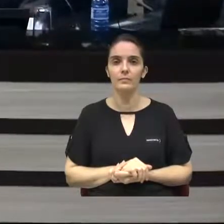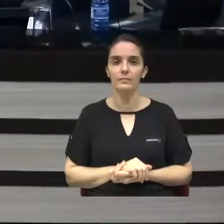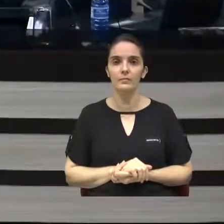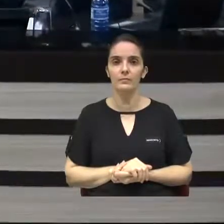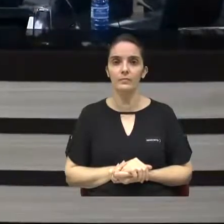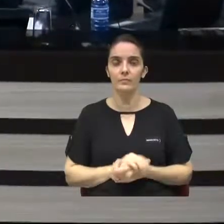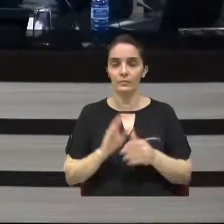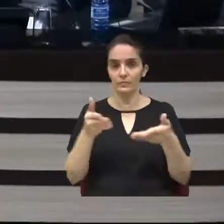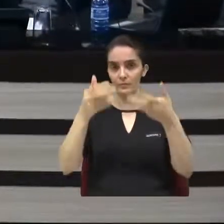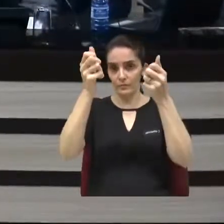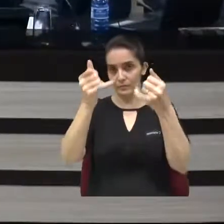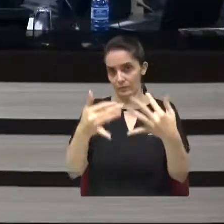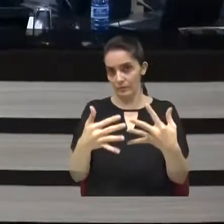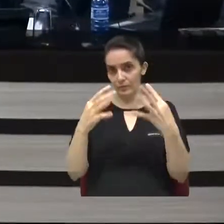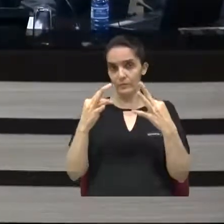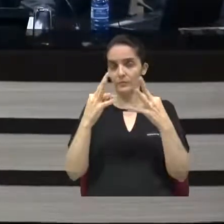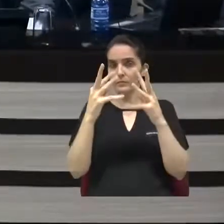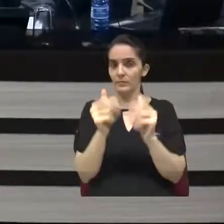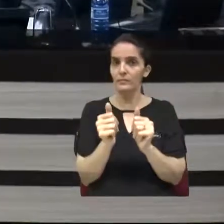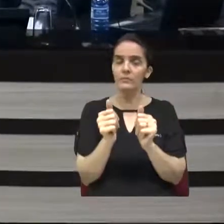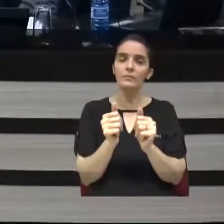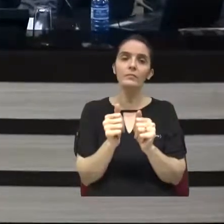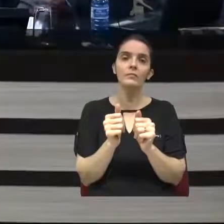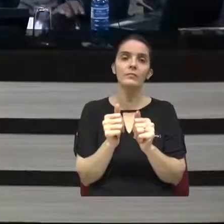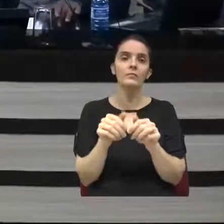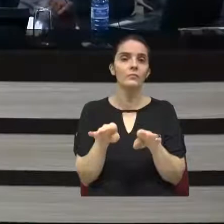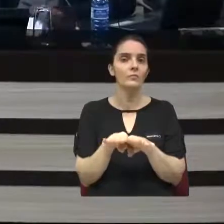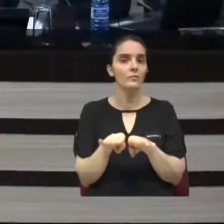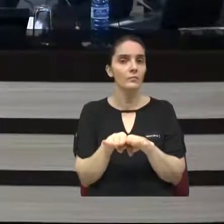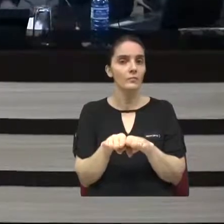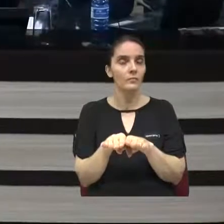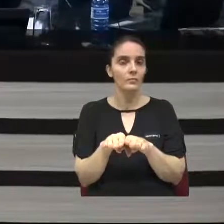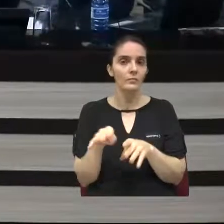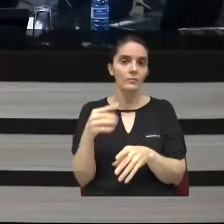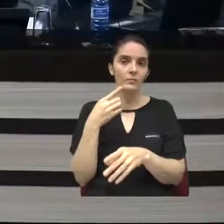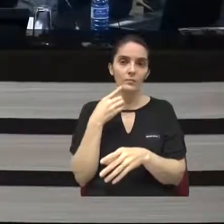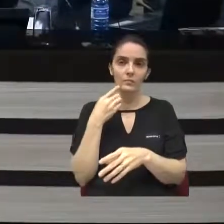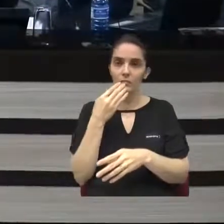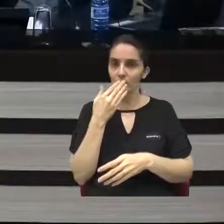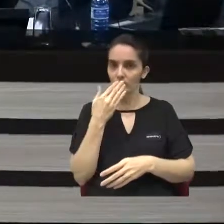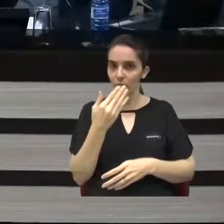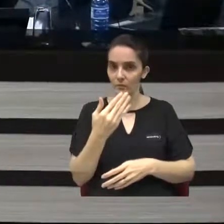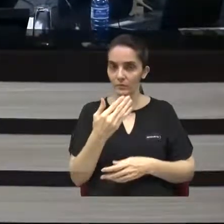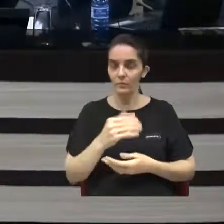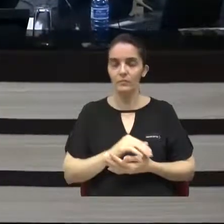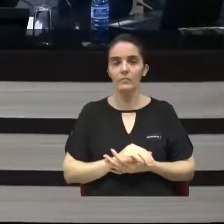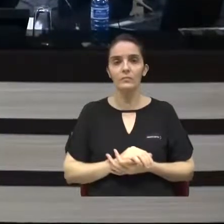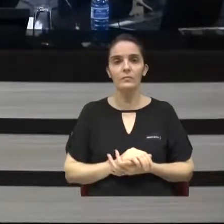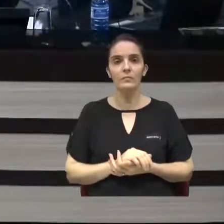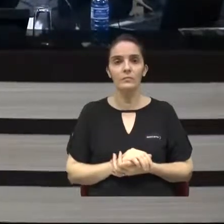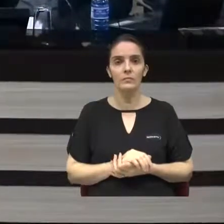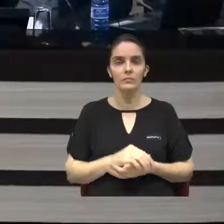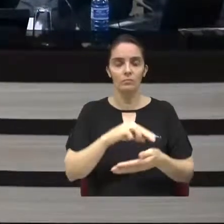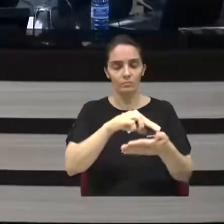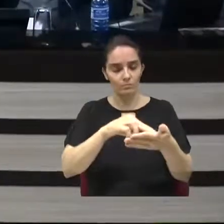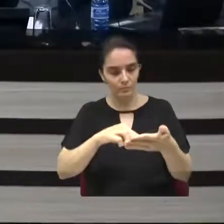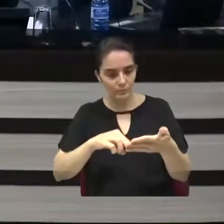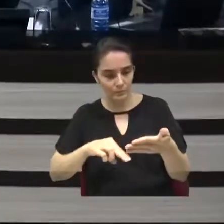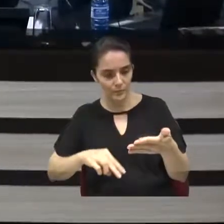Diante do exposto, e como houve também do vereador Cleiton um pedido urgente, ofício 10/2019, pedindo uma análise